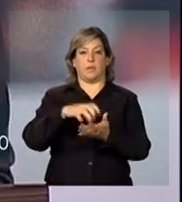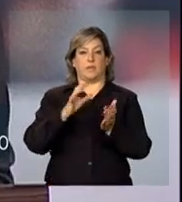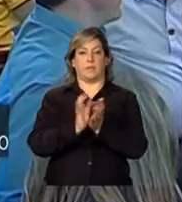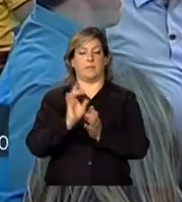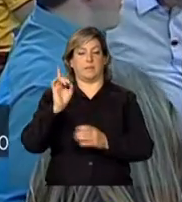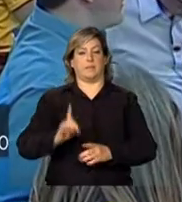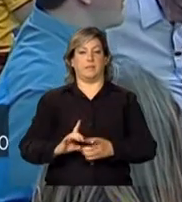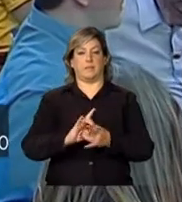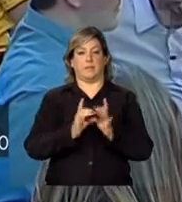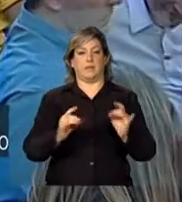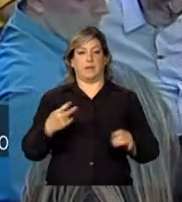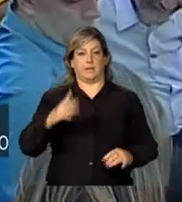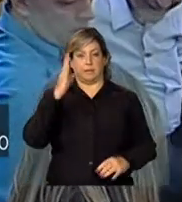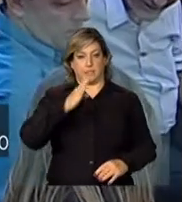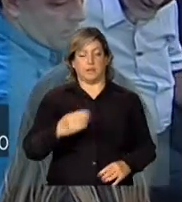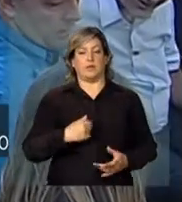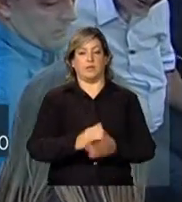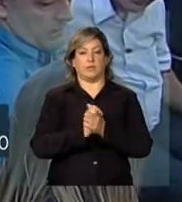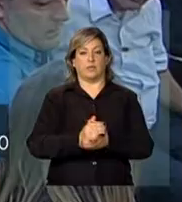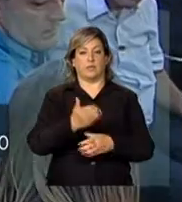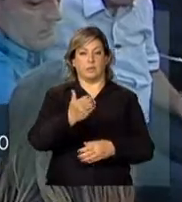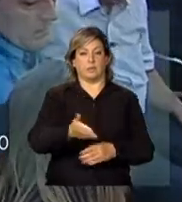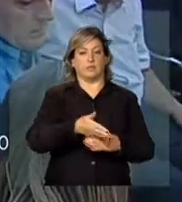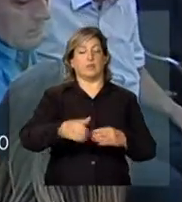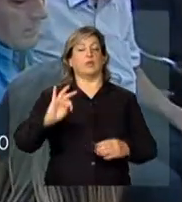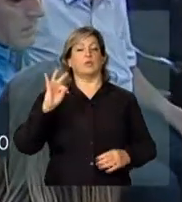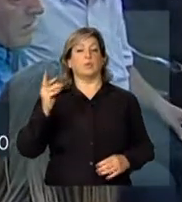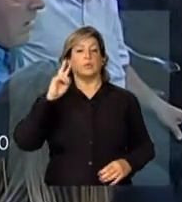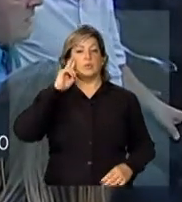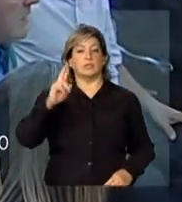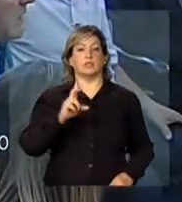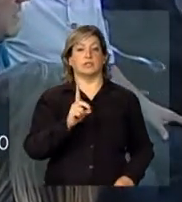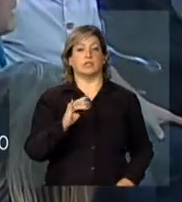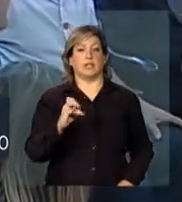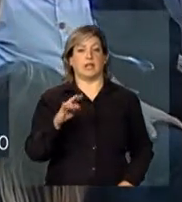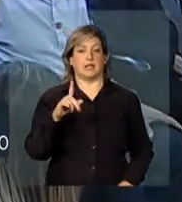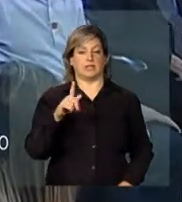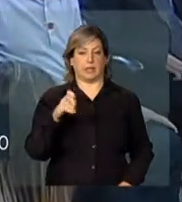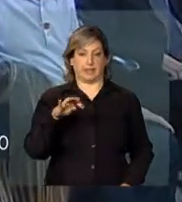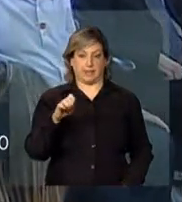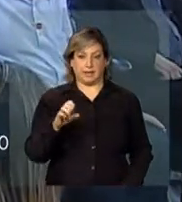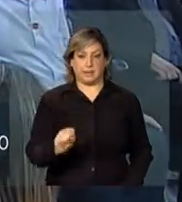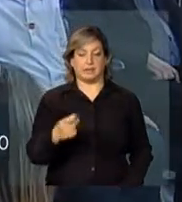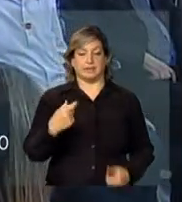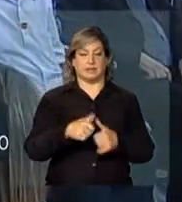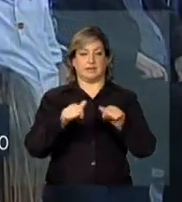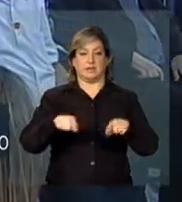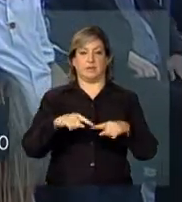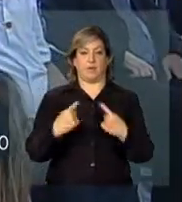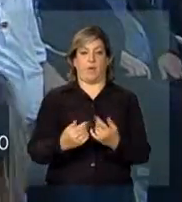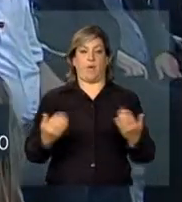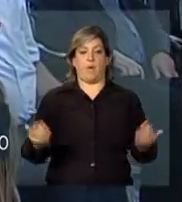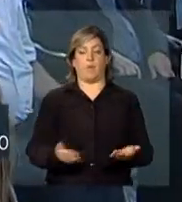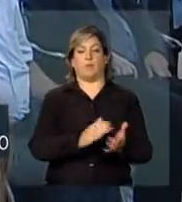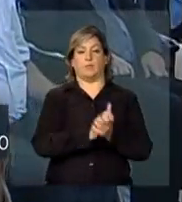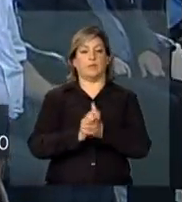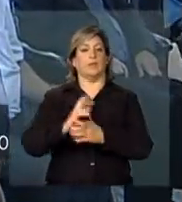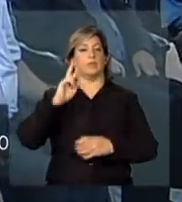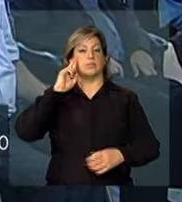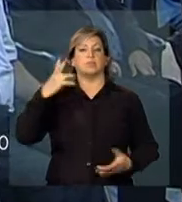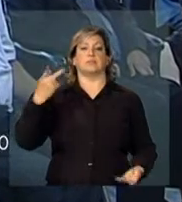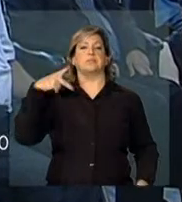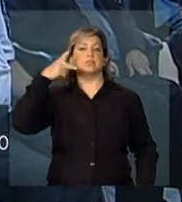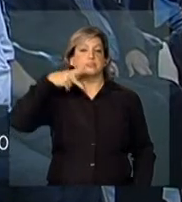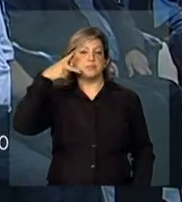em nome de quem eu cumprimento a todos os dirigentes aqui presentes demais parlamentares